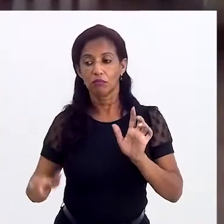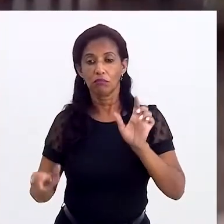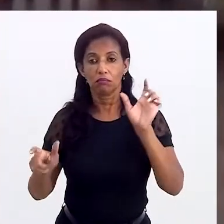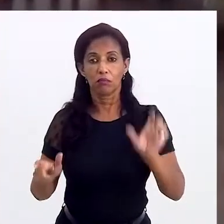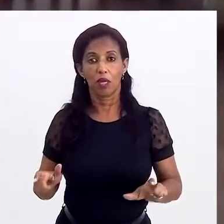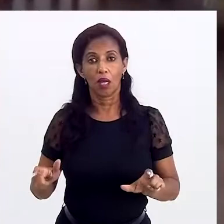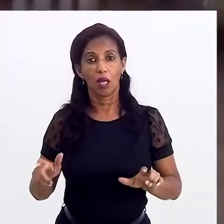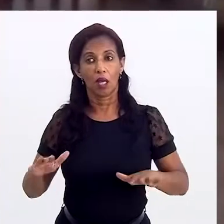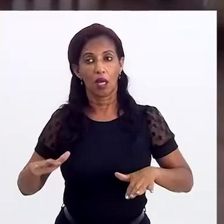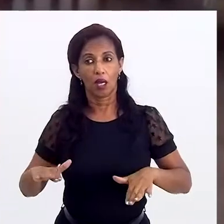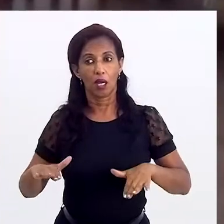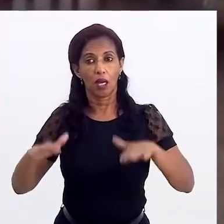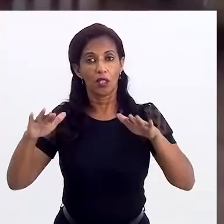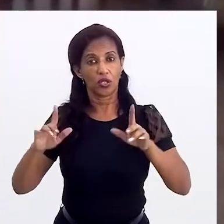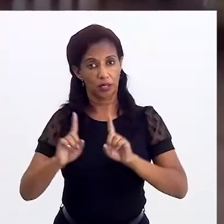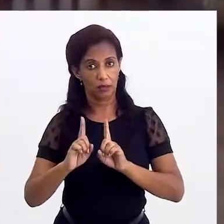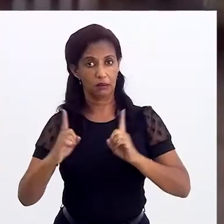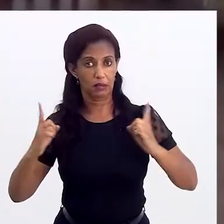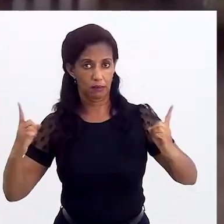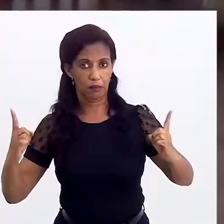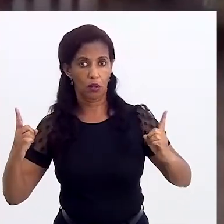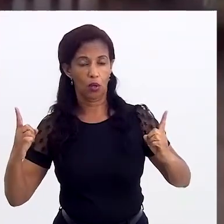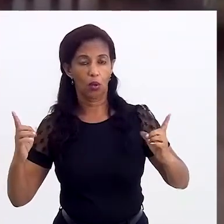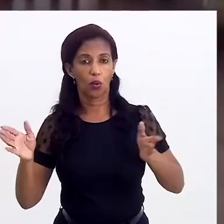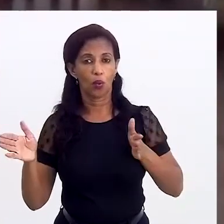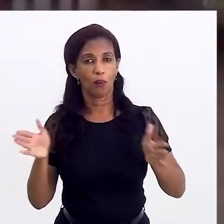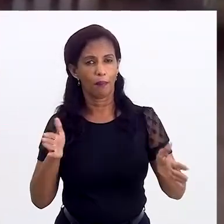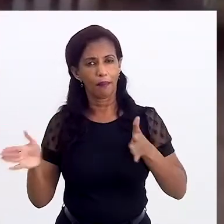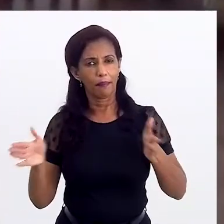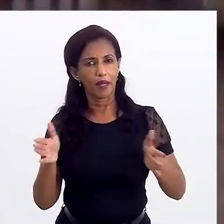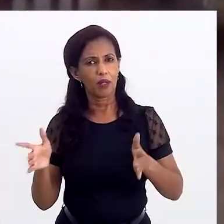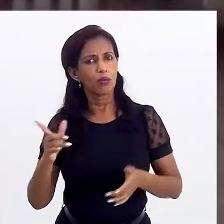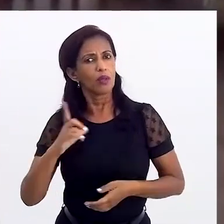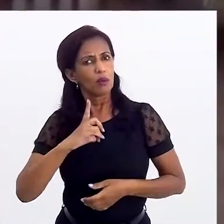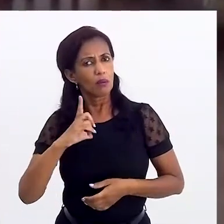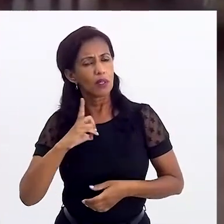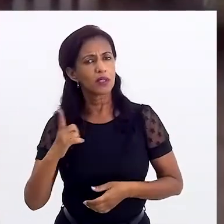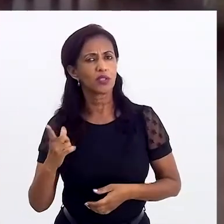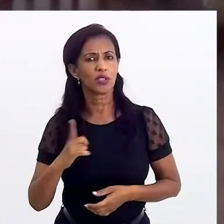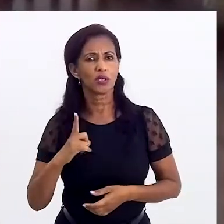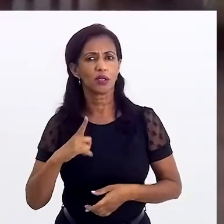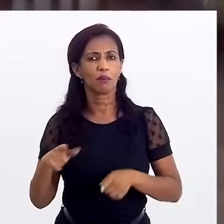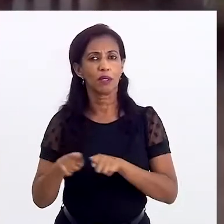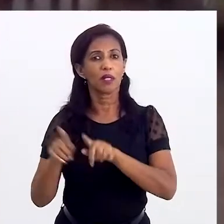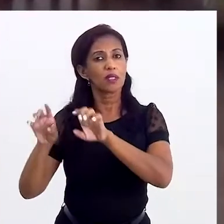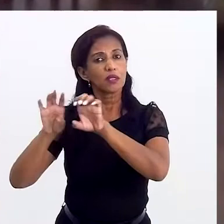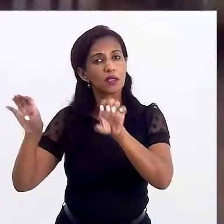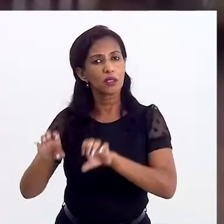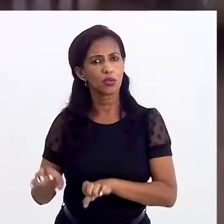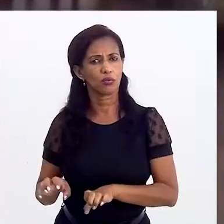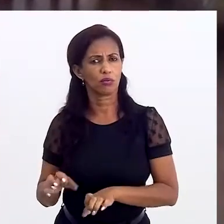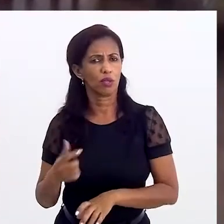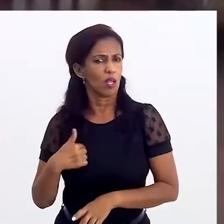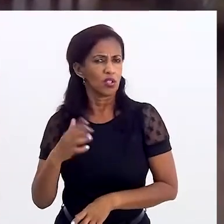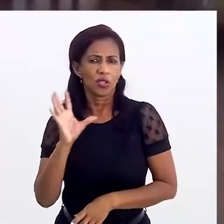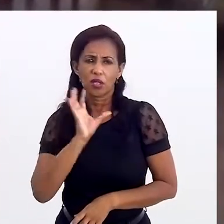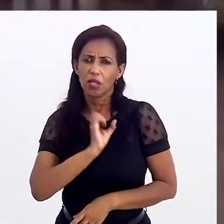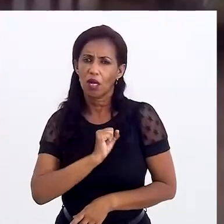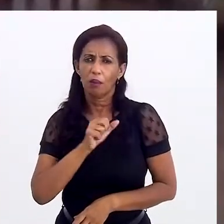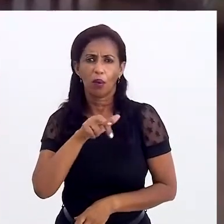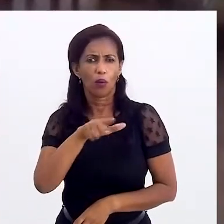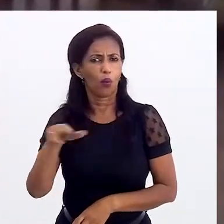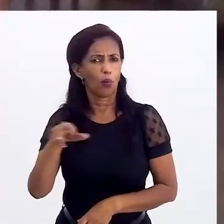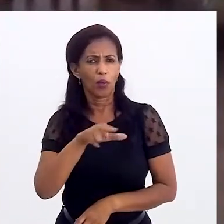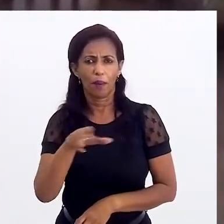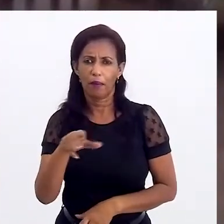uma fase que, inclusive, ficamos separados, mas a gente também tem essa estrutura, a gente se adora como irmãos também, a